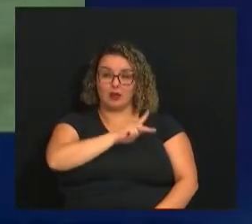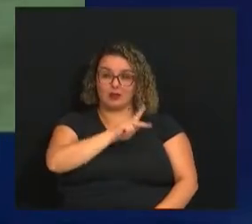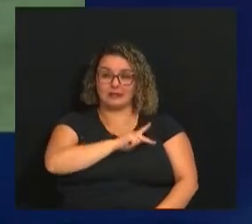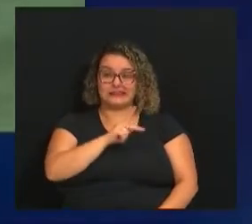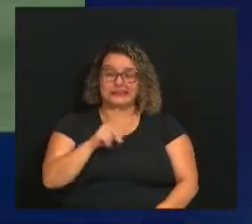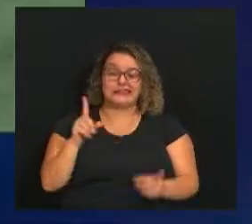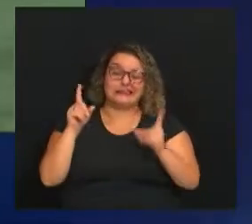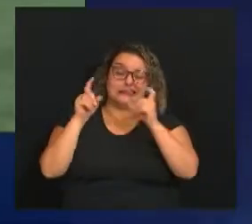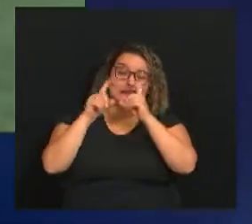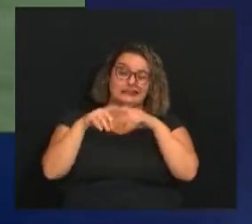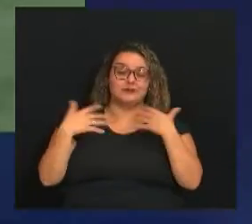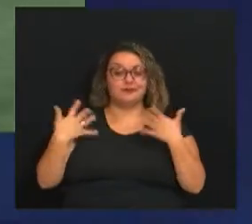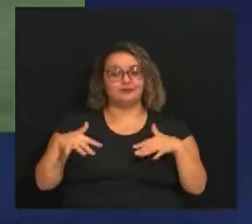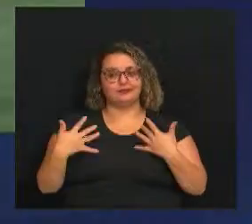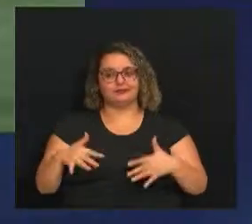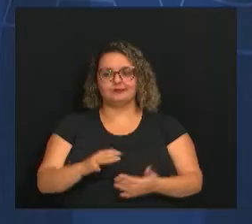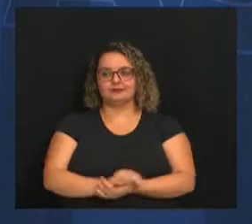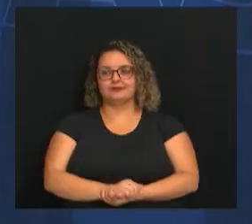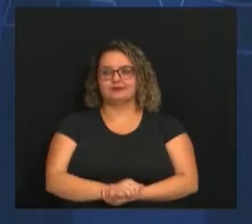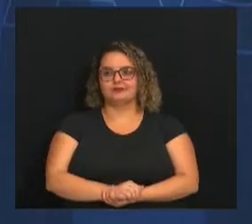na competição.